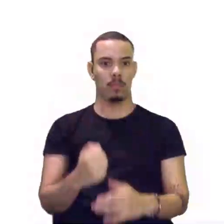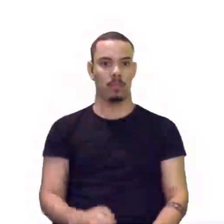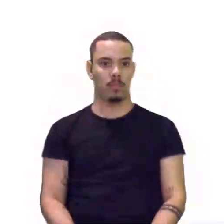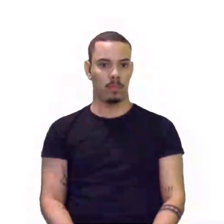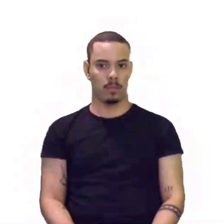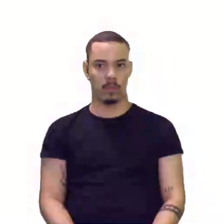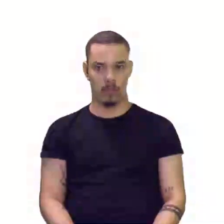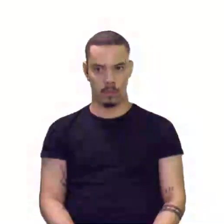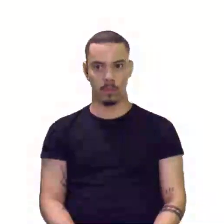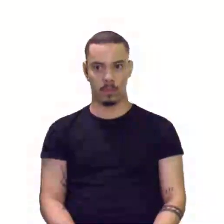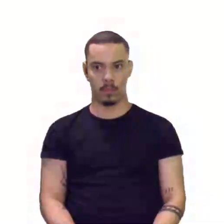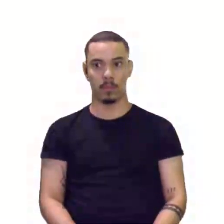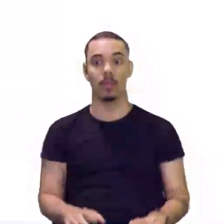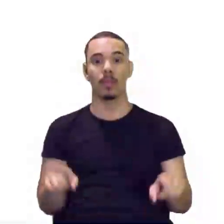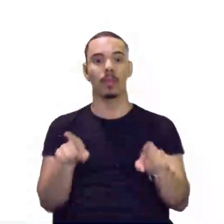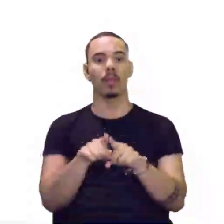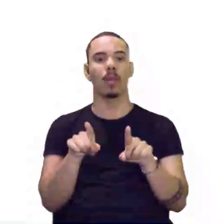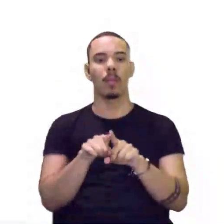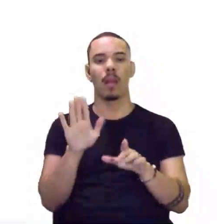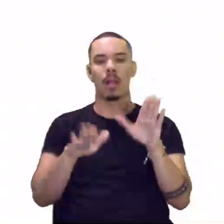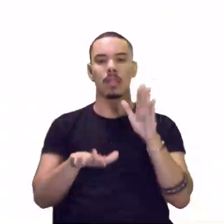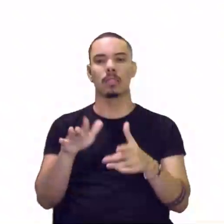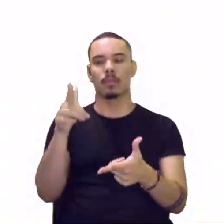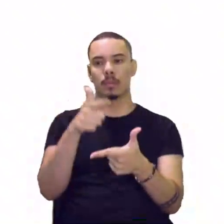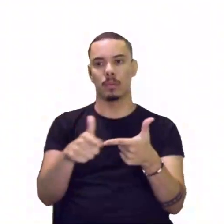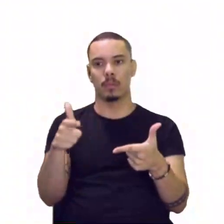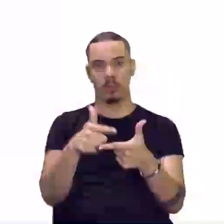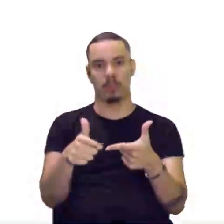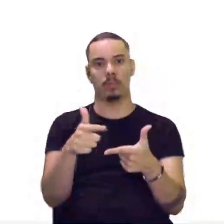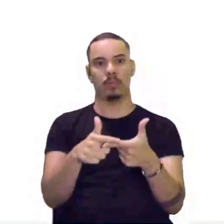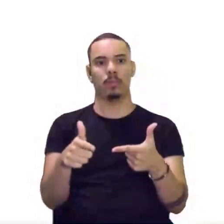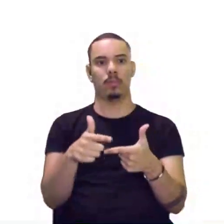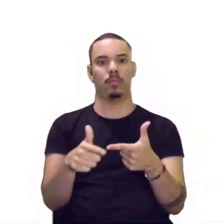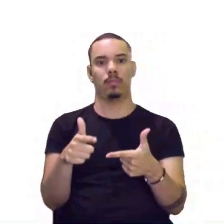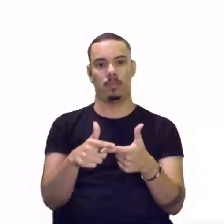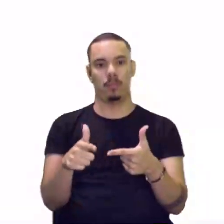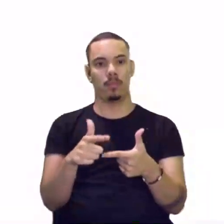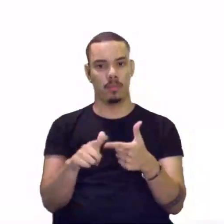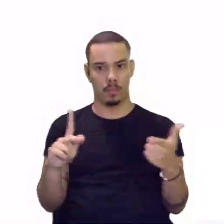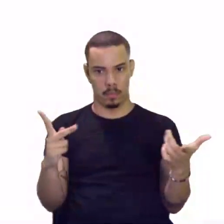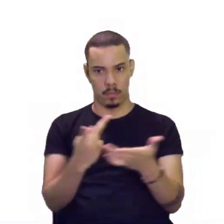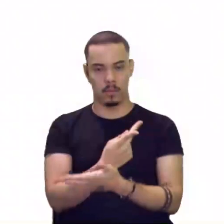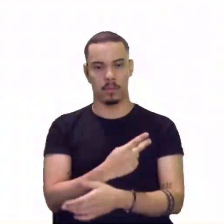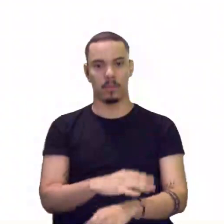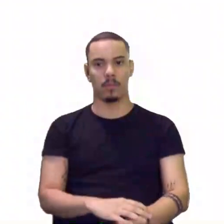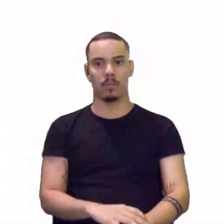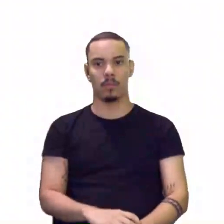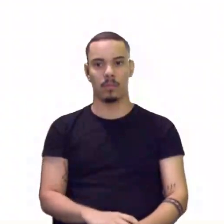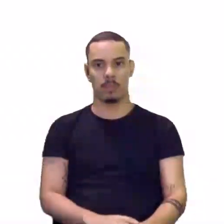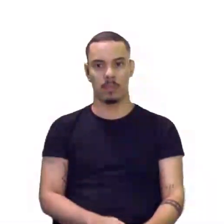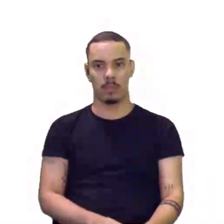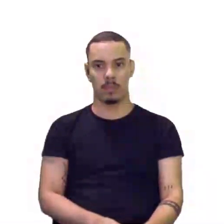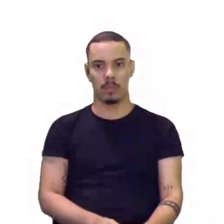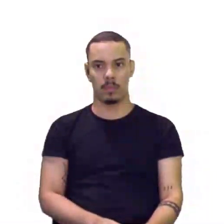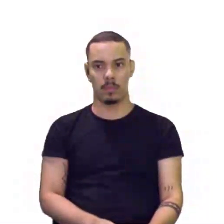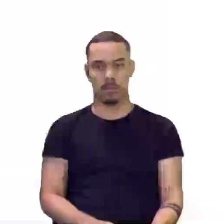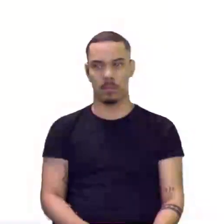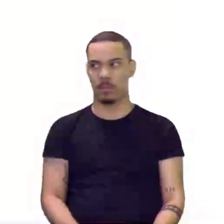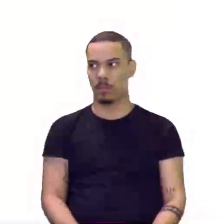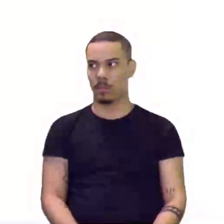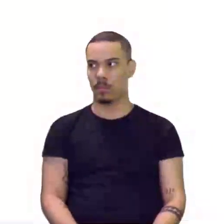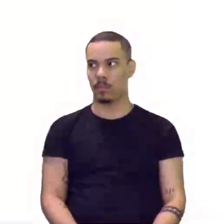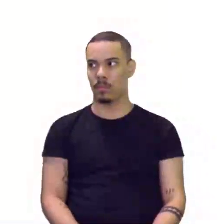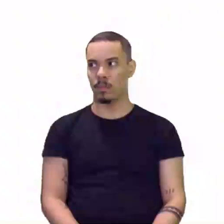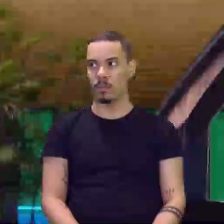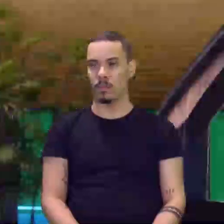por questão mesmo de problemas que em alguns momentos foram litigiosos. Vamos lá, continuando. É isso